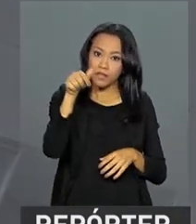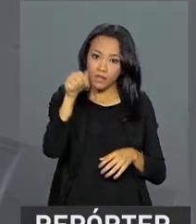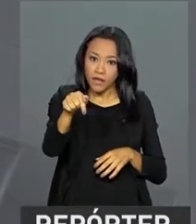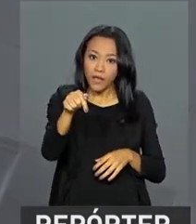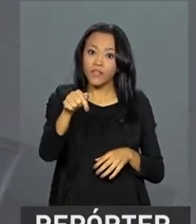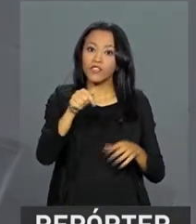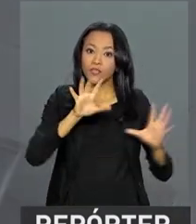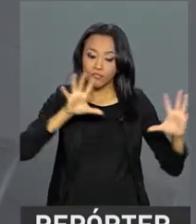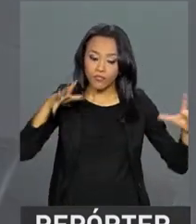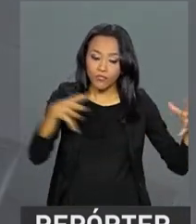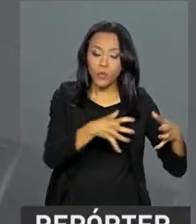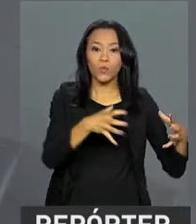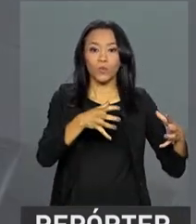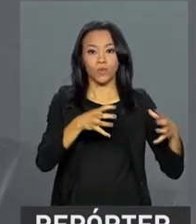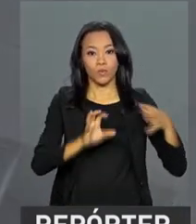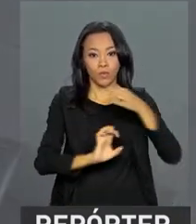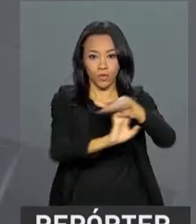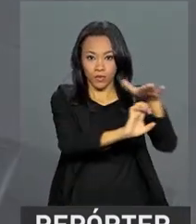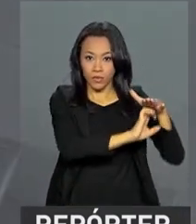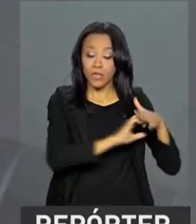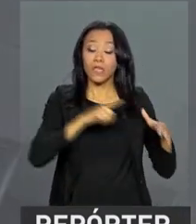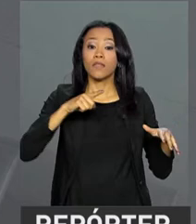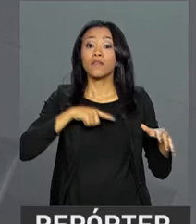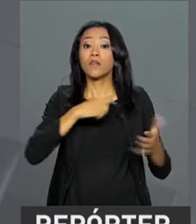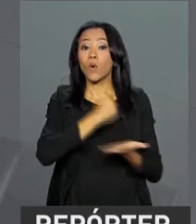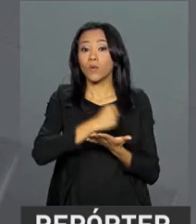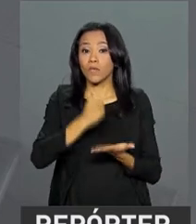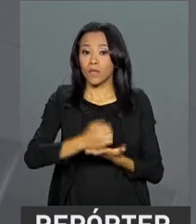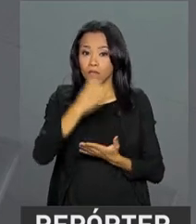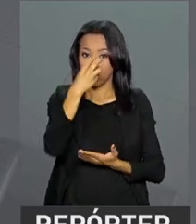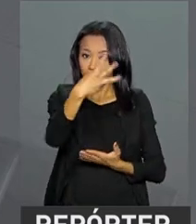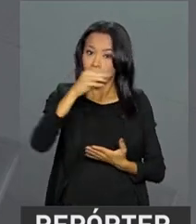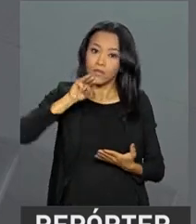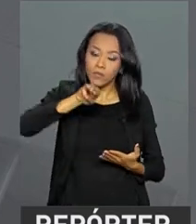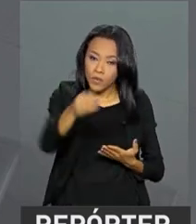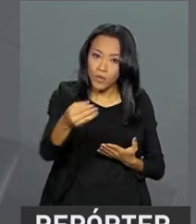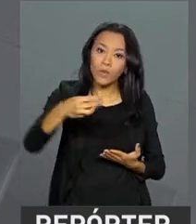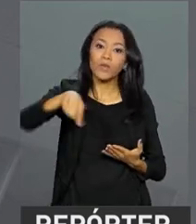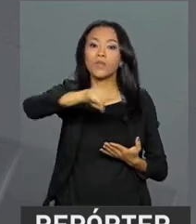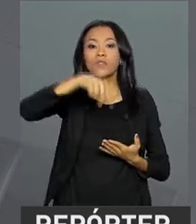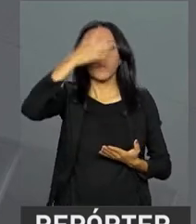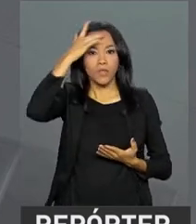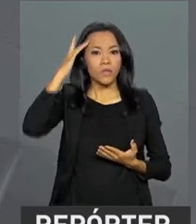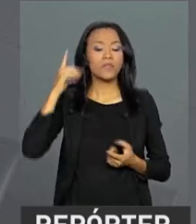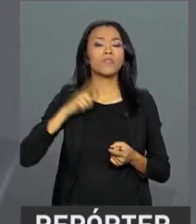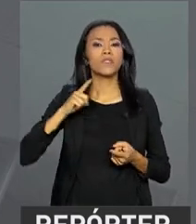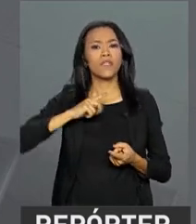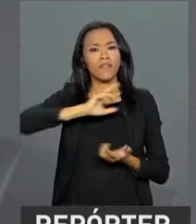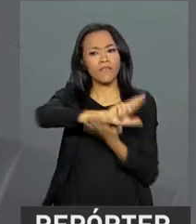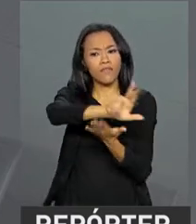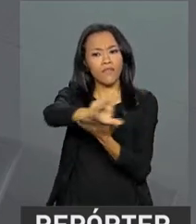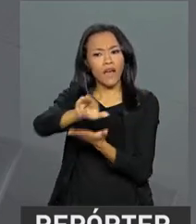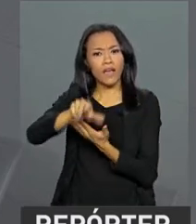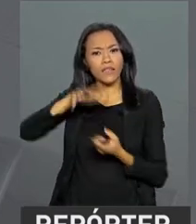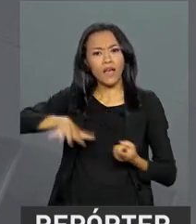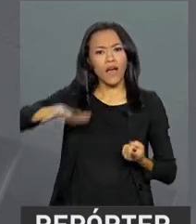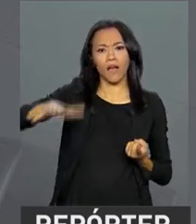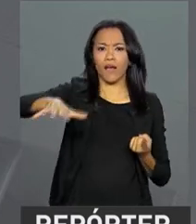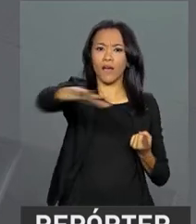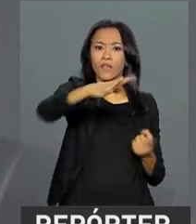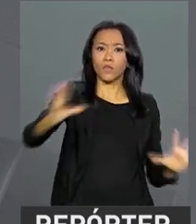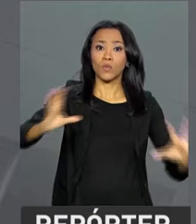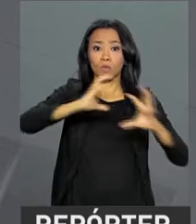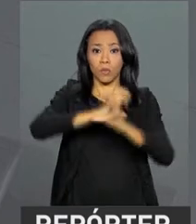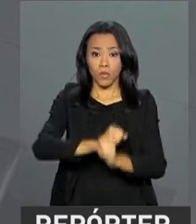locais no brasil empregam 3 milhões de trabalhadores envolvem 59 setores produtivos somando